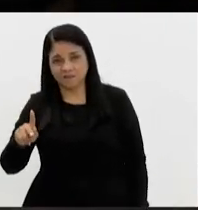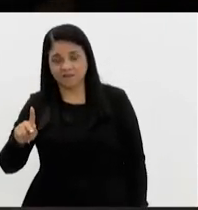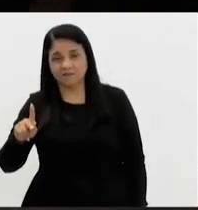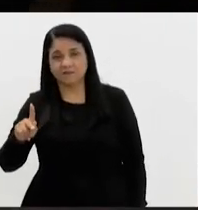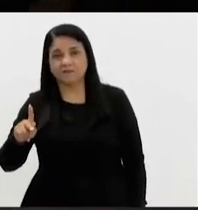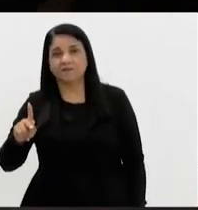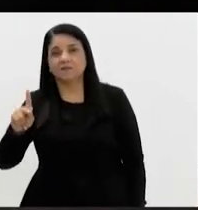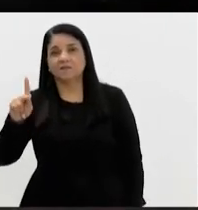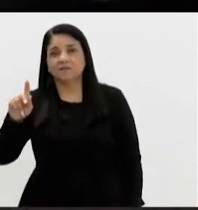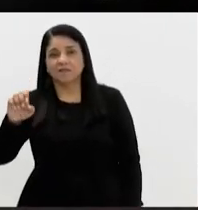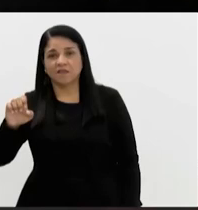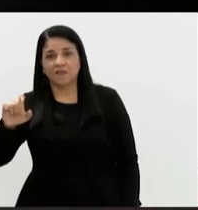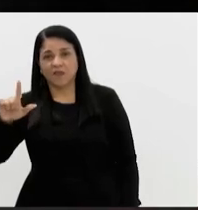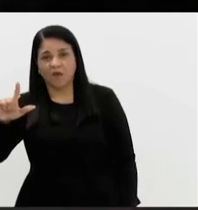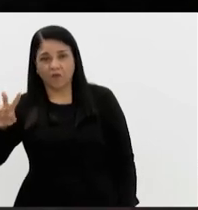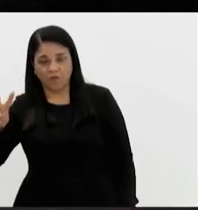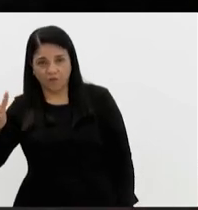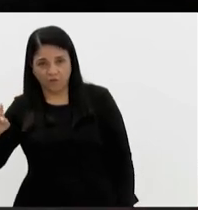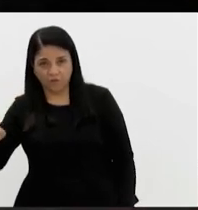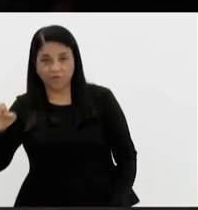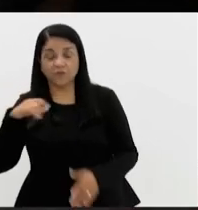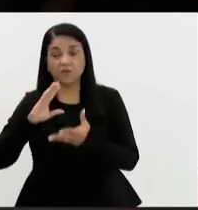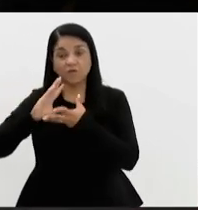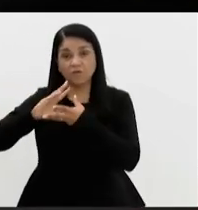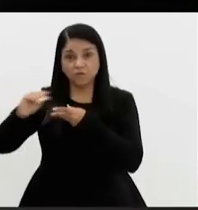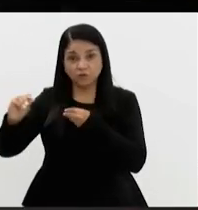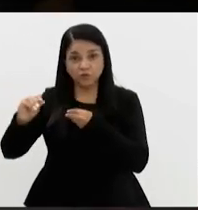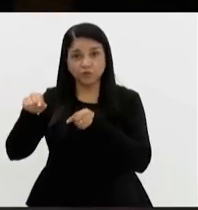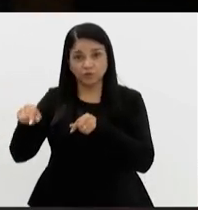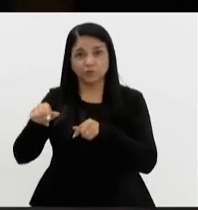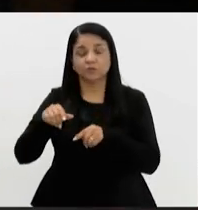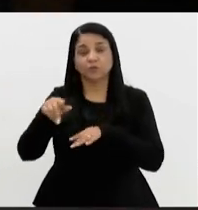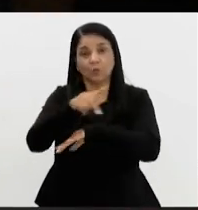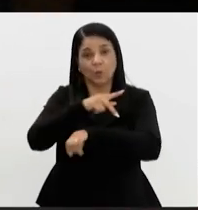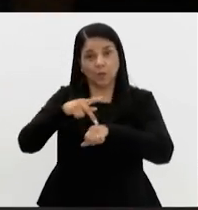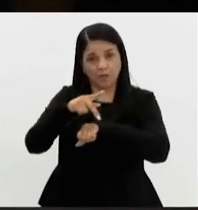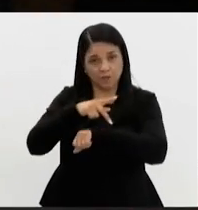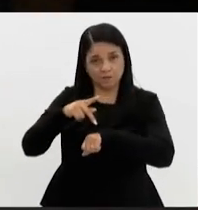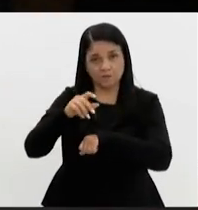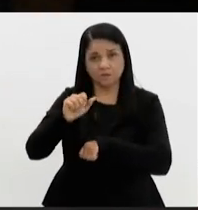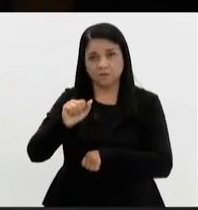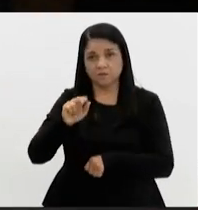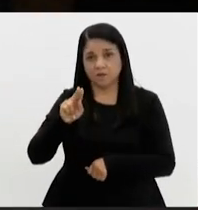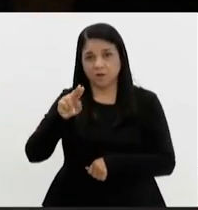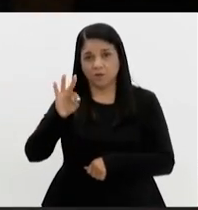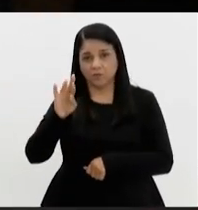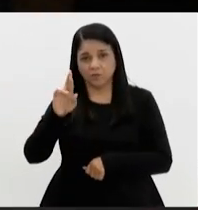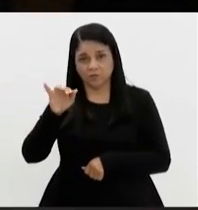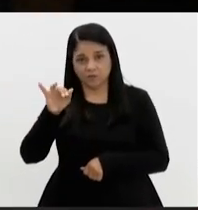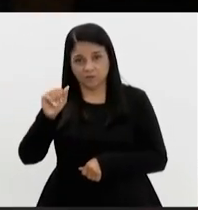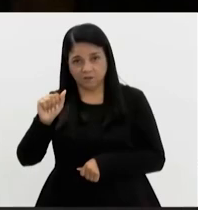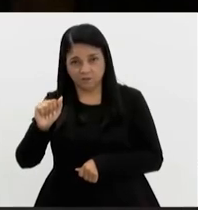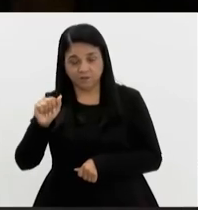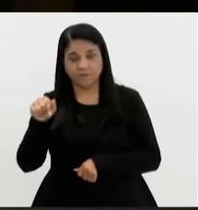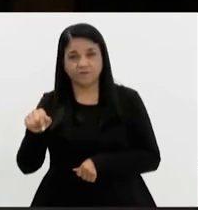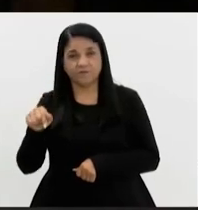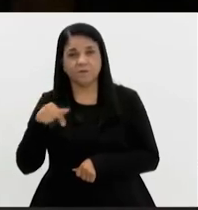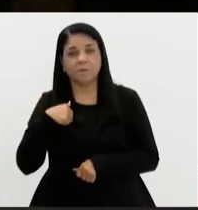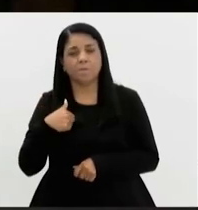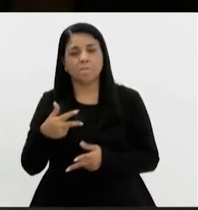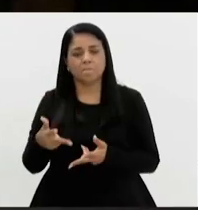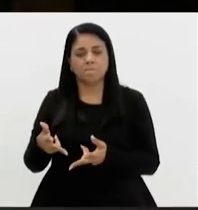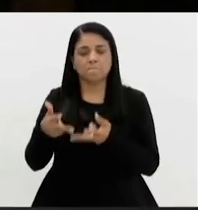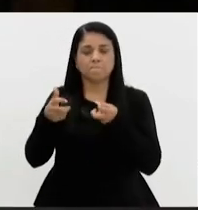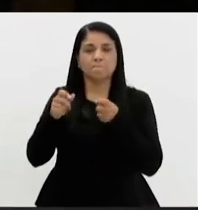fugiu da Áustria quando notou que a a o o o